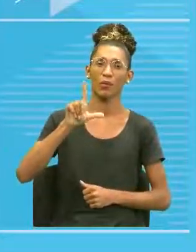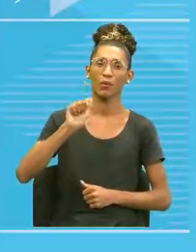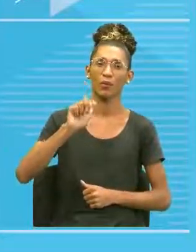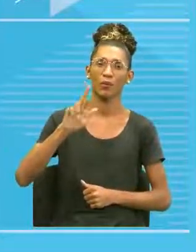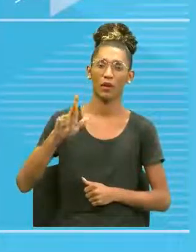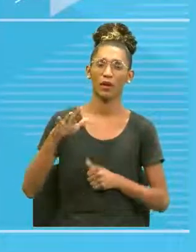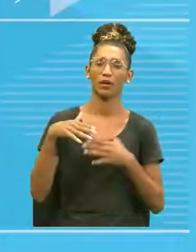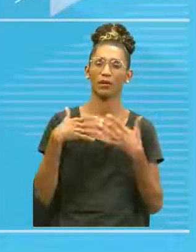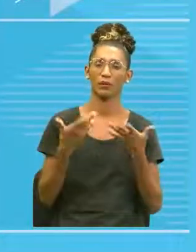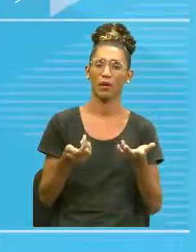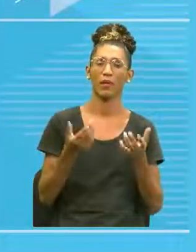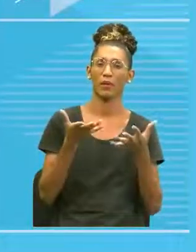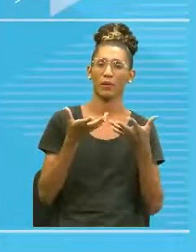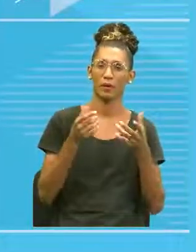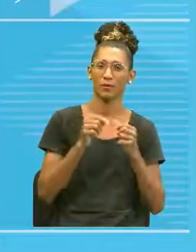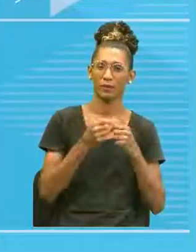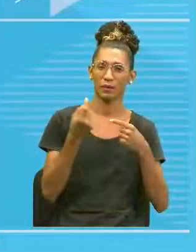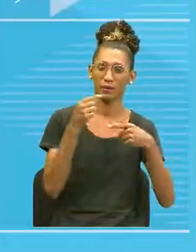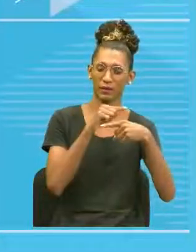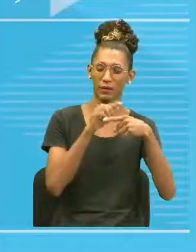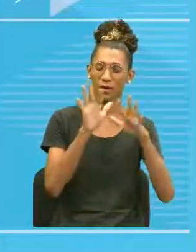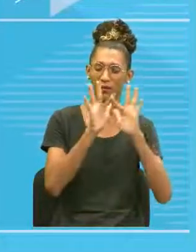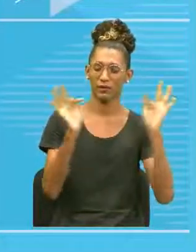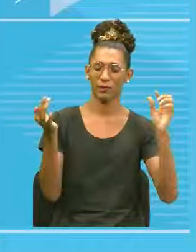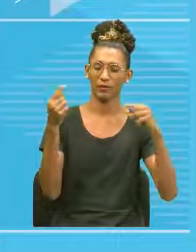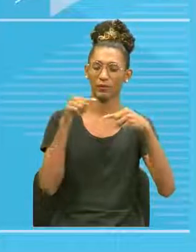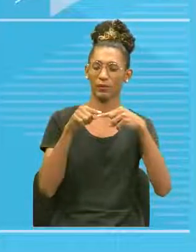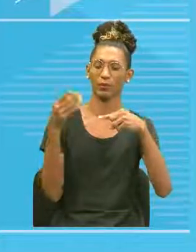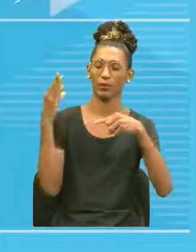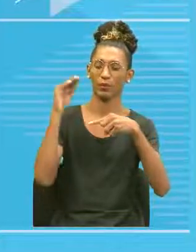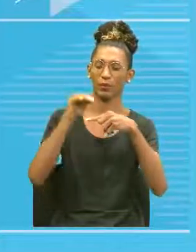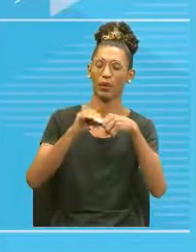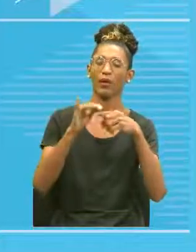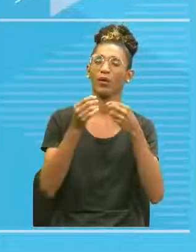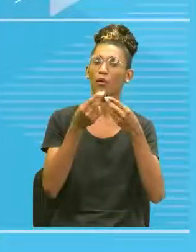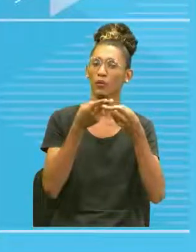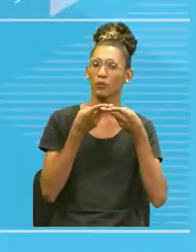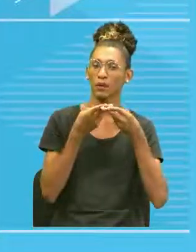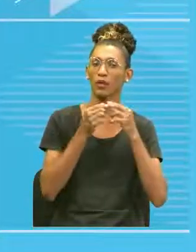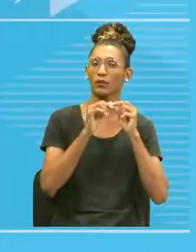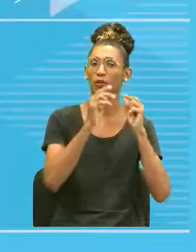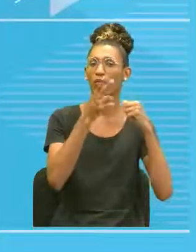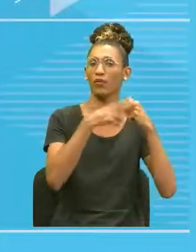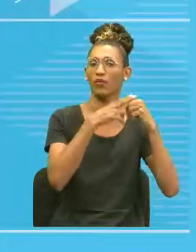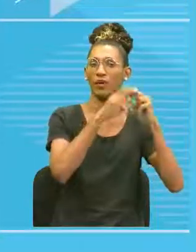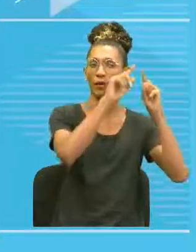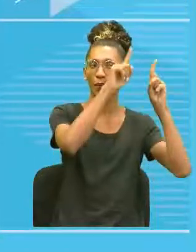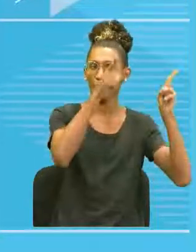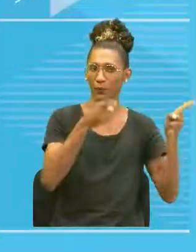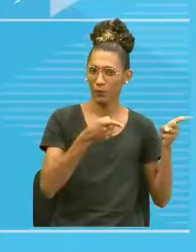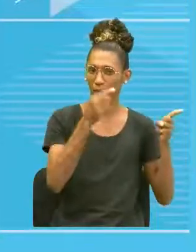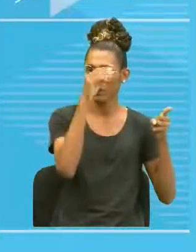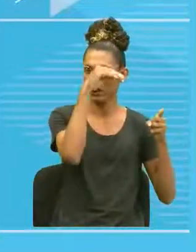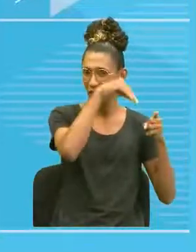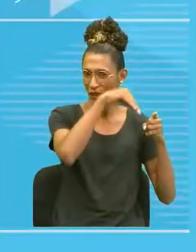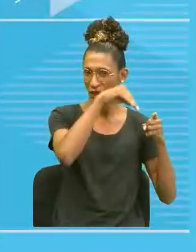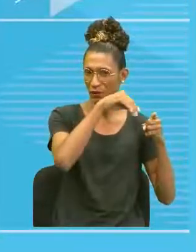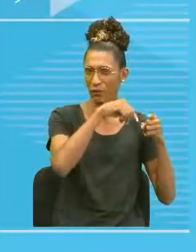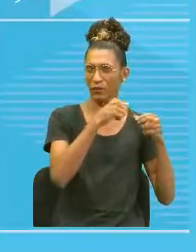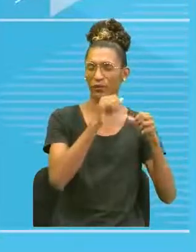eu quero que você preenche a frase usando os verbos do parentes no pretérito pluscuamperfecto